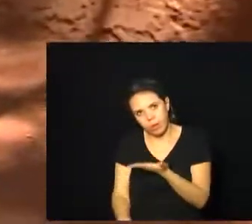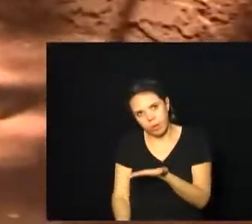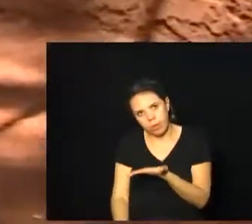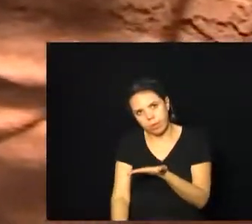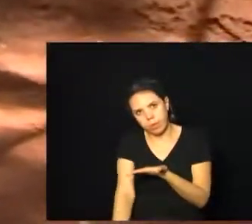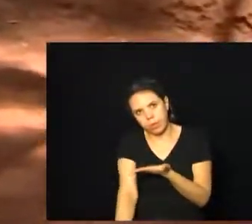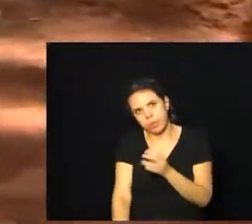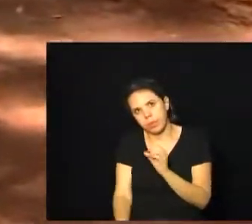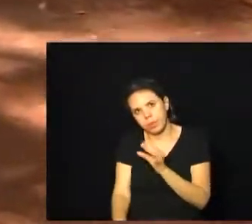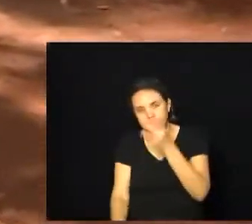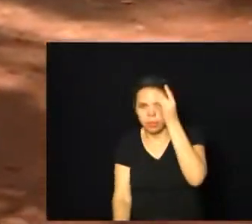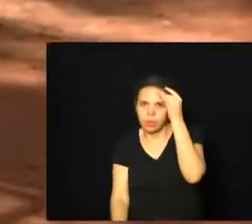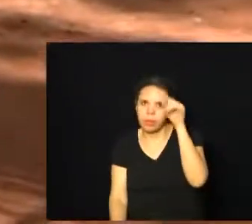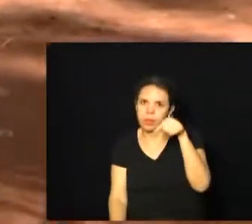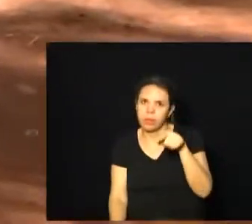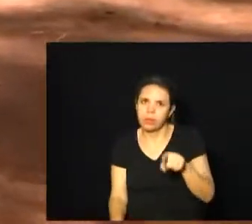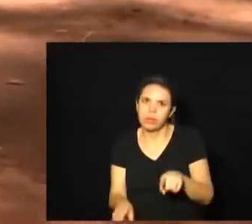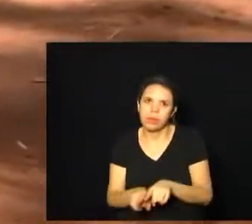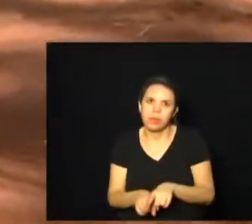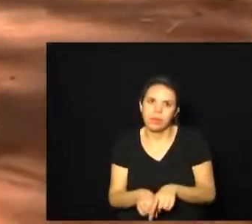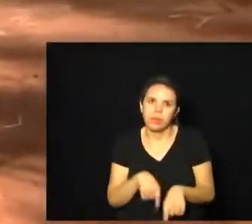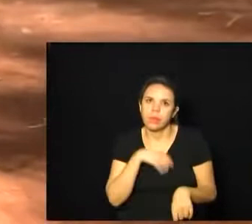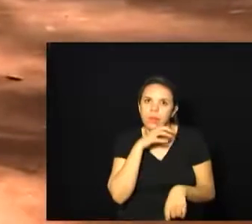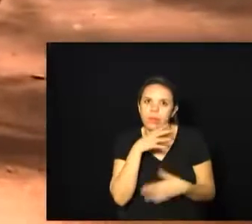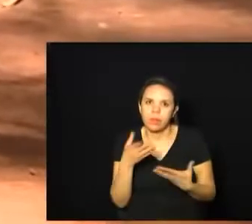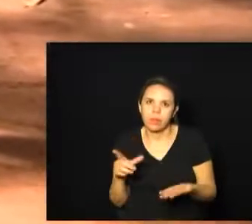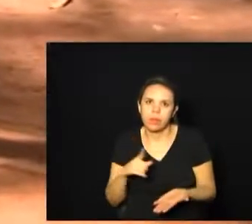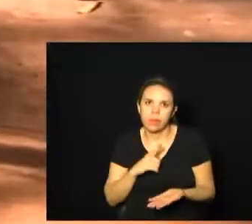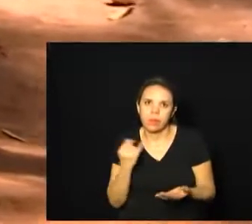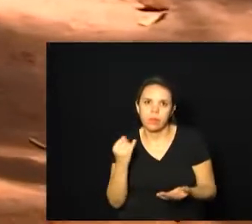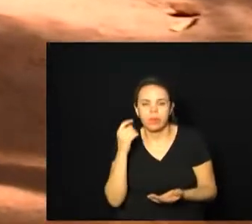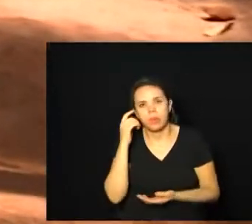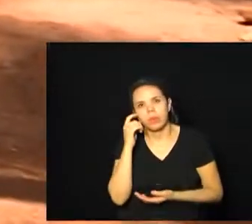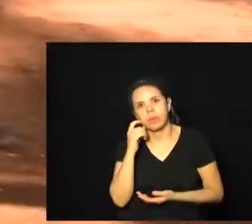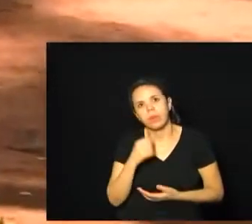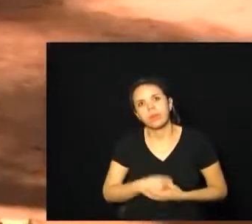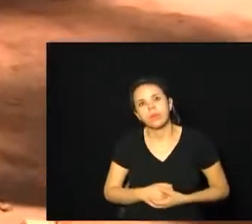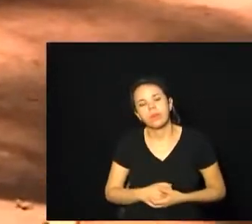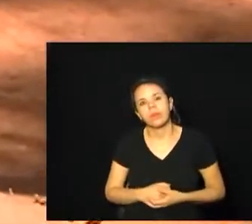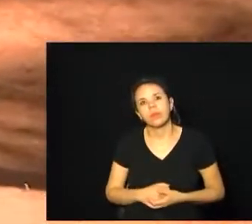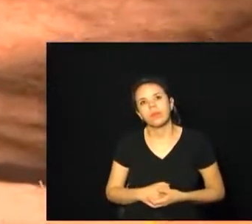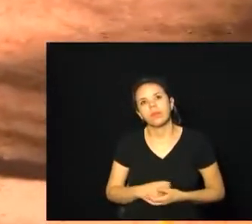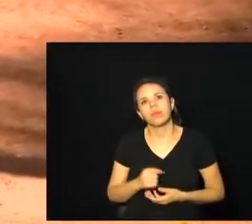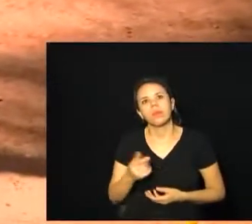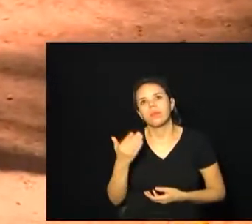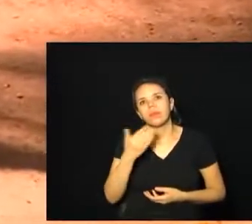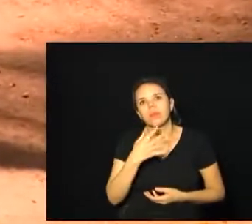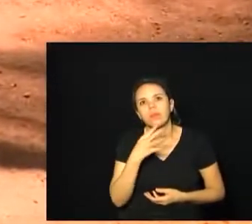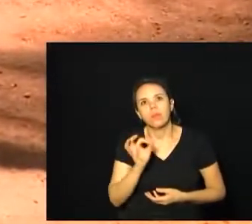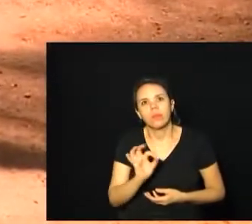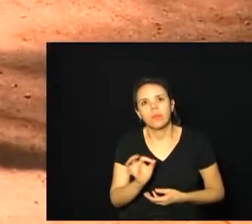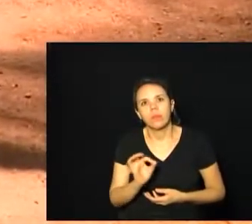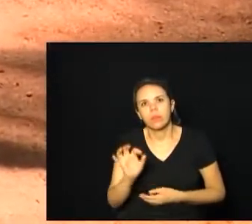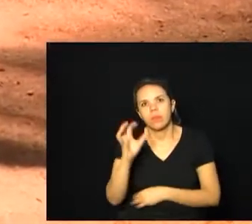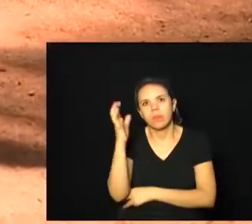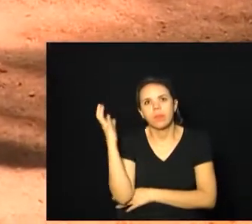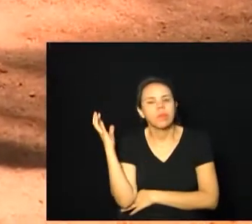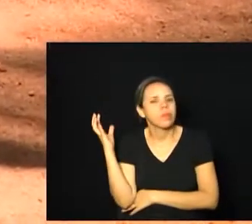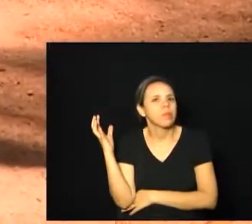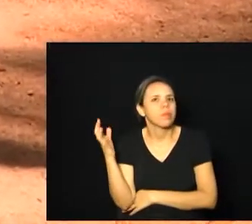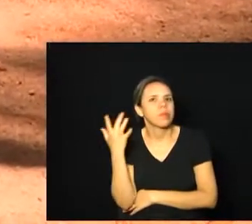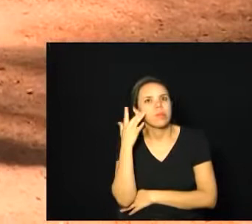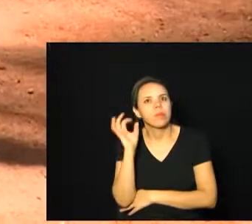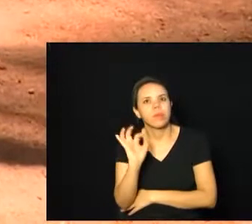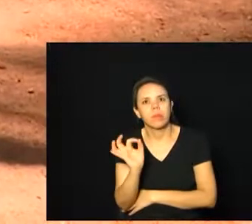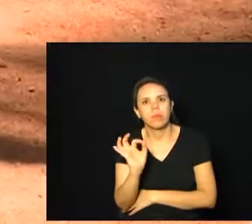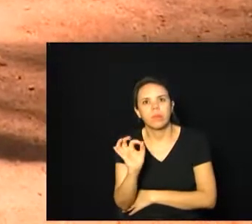questão educativa também, e os zoológicos têm essa importância. Doutor, para quem ainda não conhece o bosque, para quem não